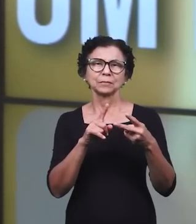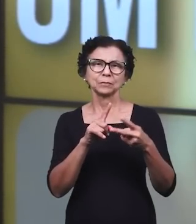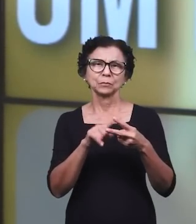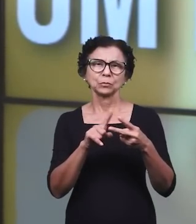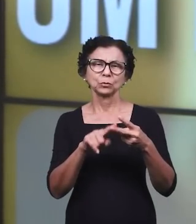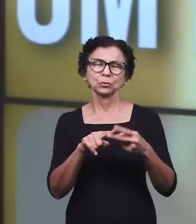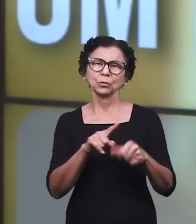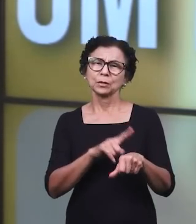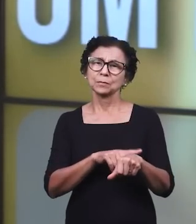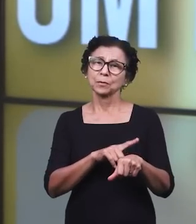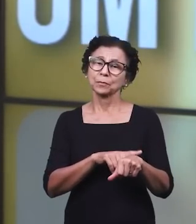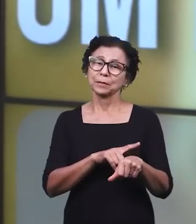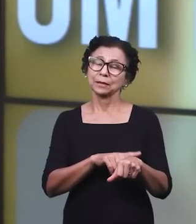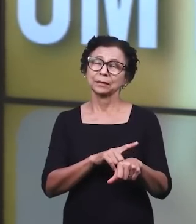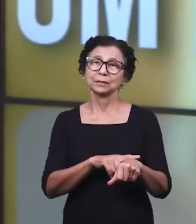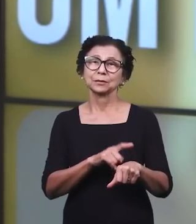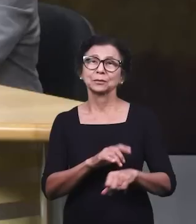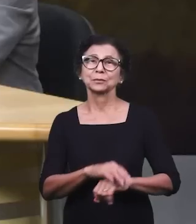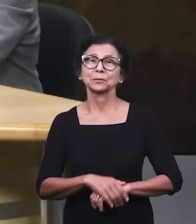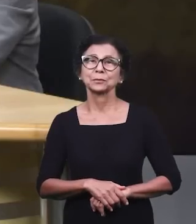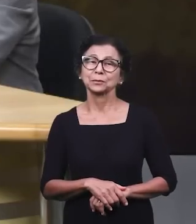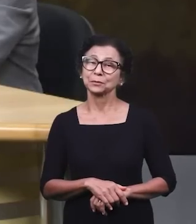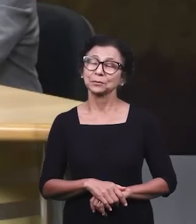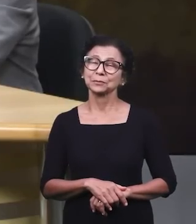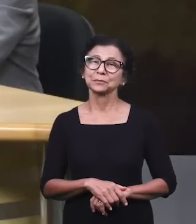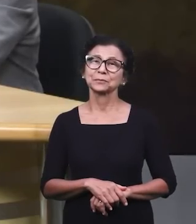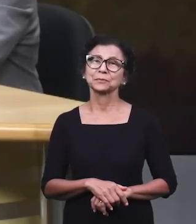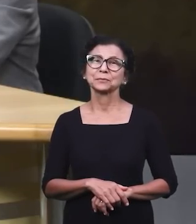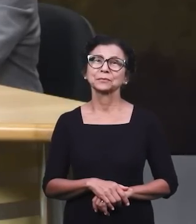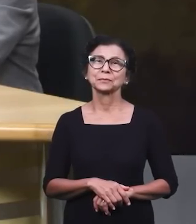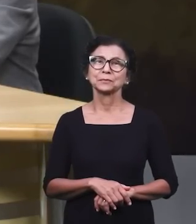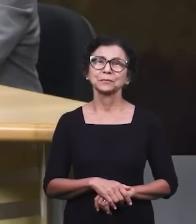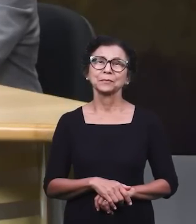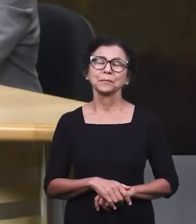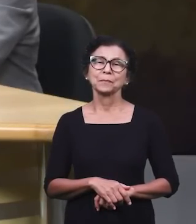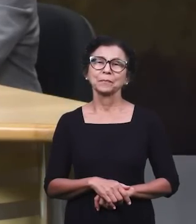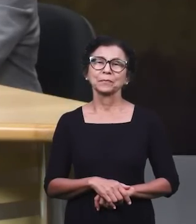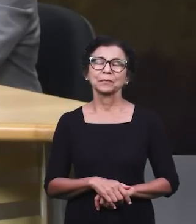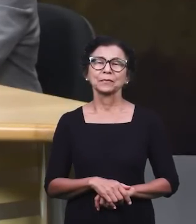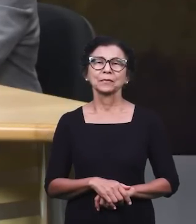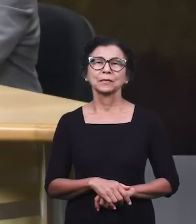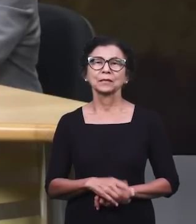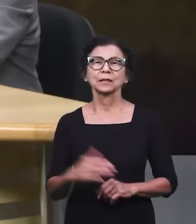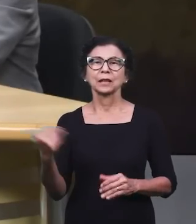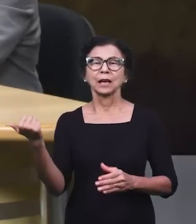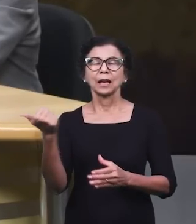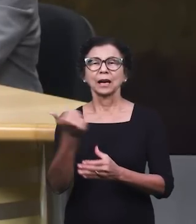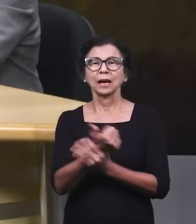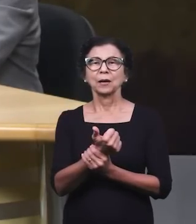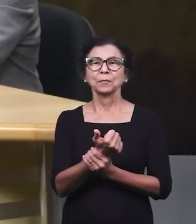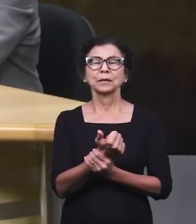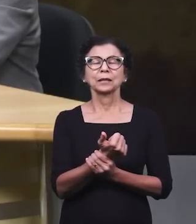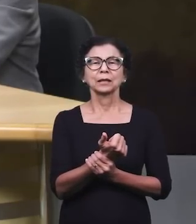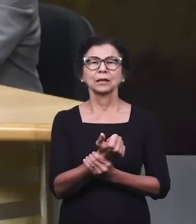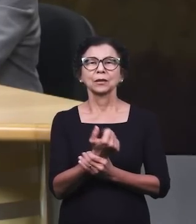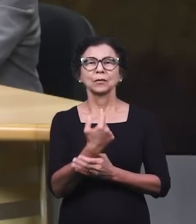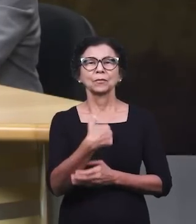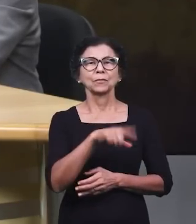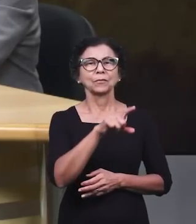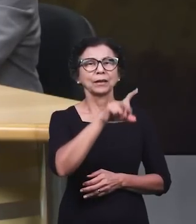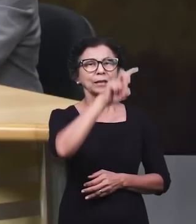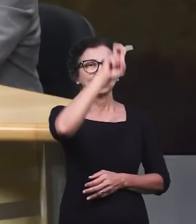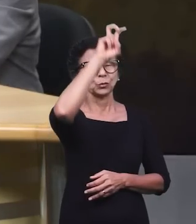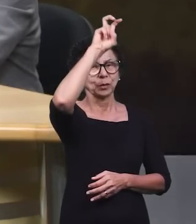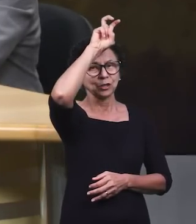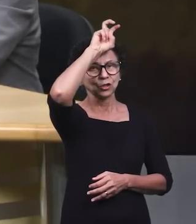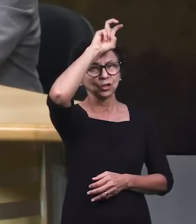mas uma meia-verdade. Você vê o lado humano de Abraão. Quando ele vai a Faraó, desce ao Egito, ele mente que Sara era a